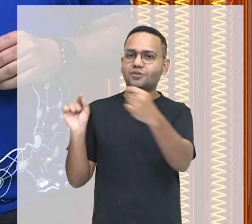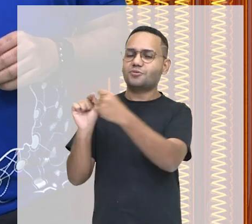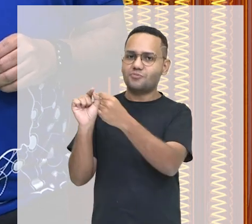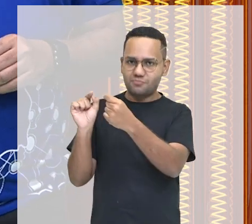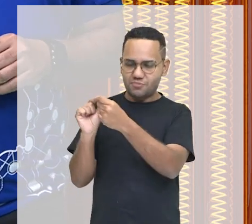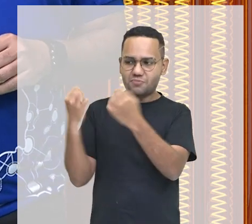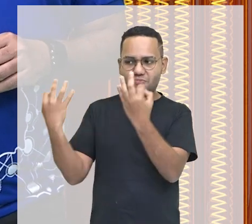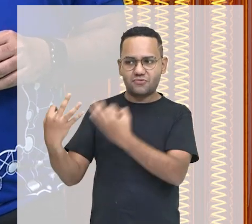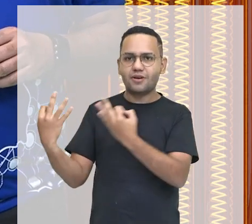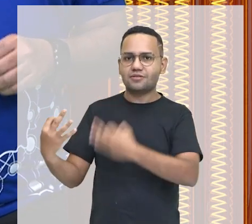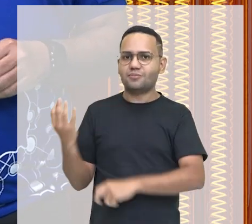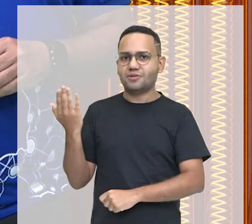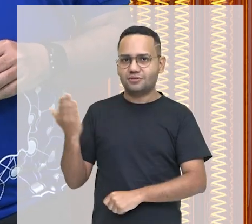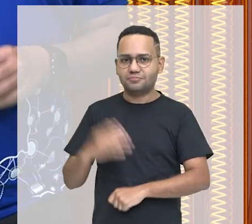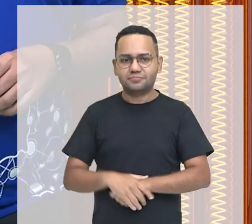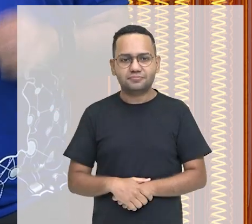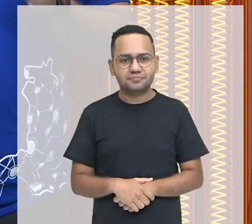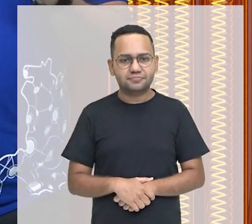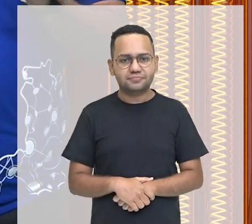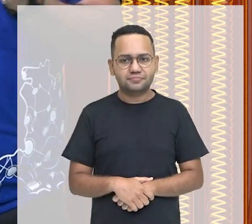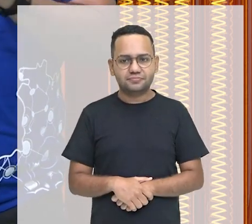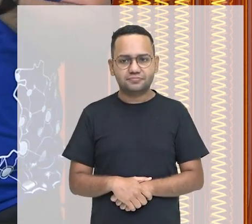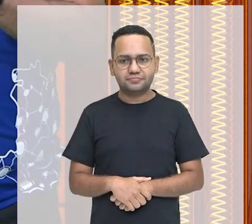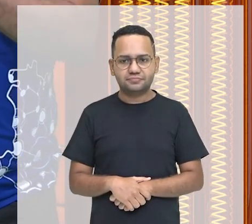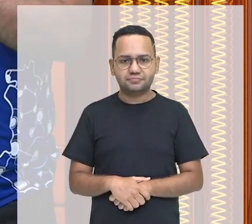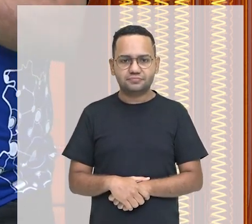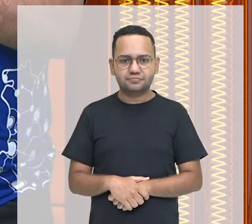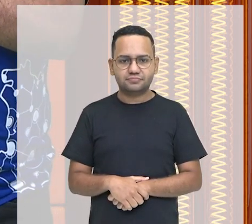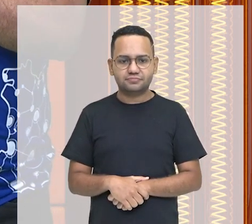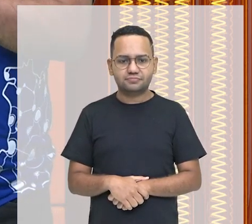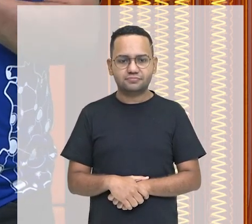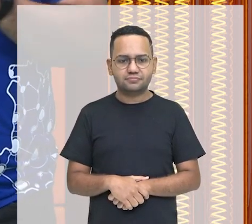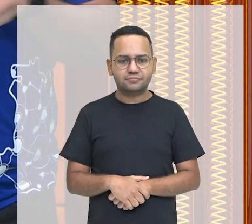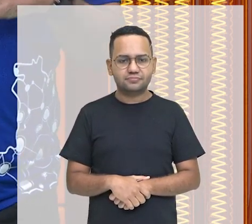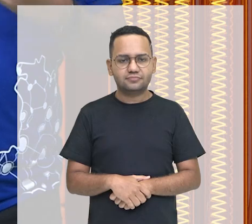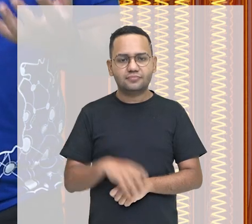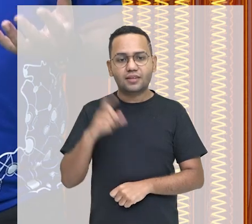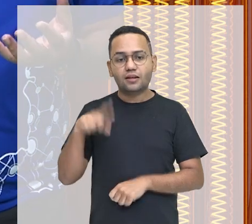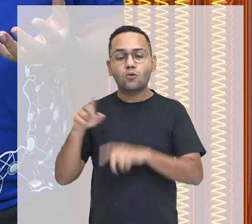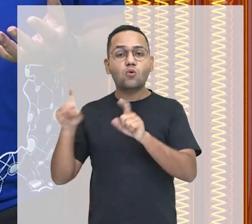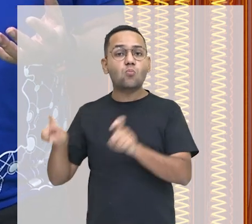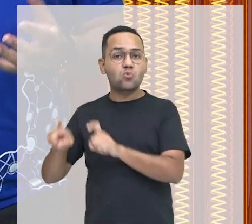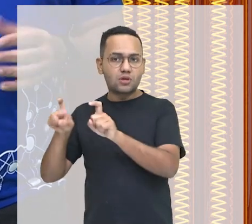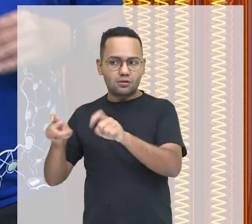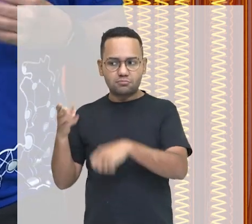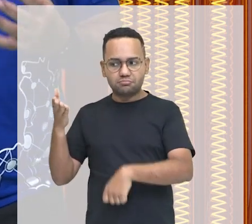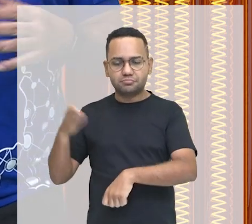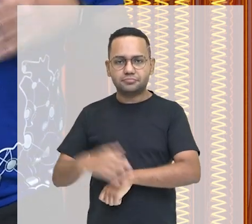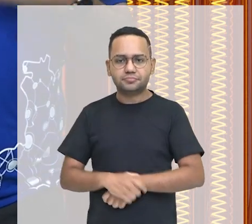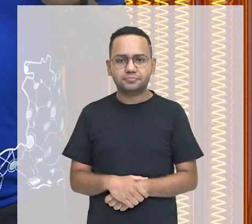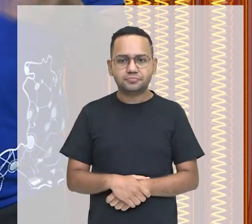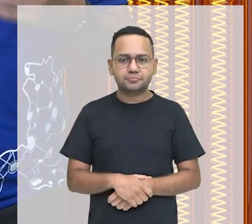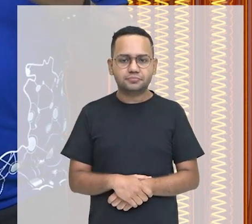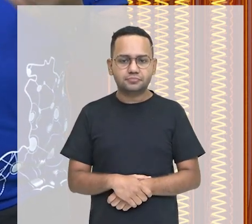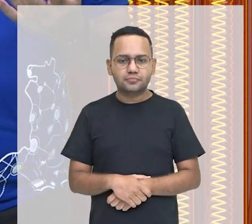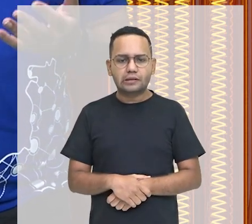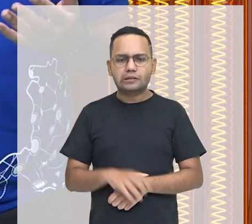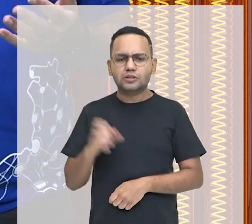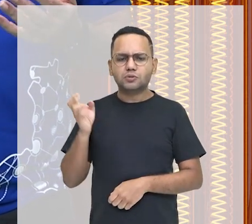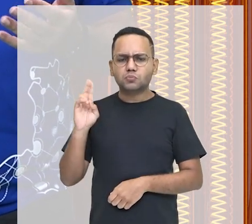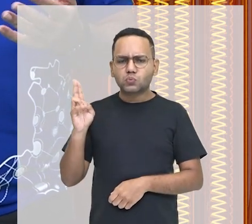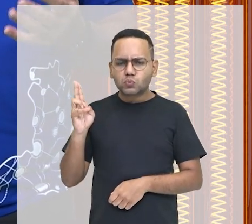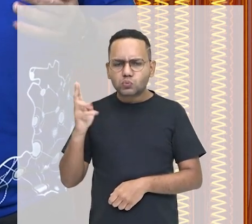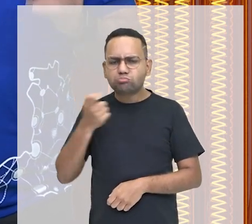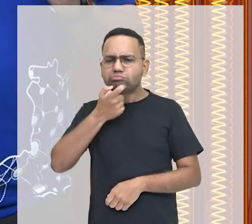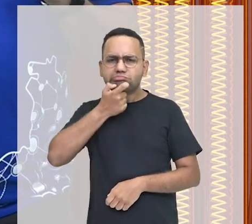legal, mostra um PC, né, um personal computer. Chegou a ser chamado assim porque antes dos